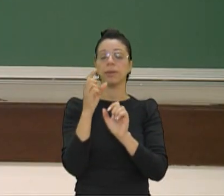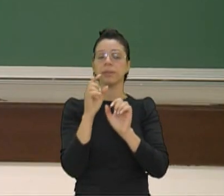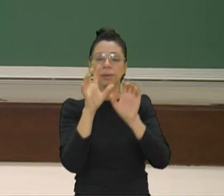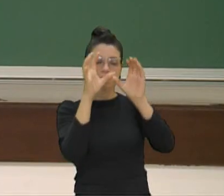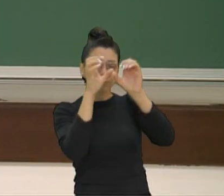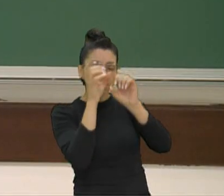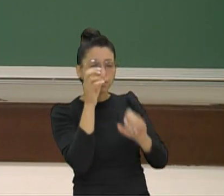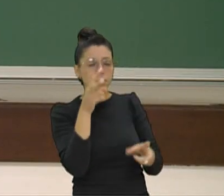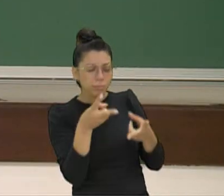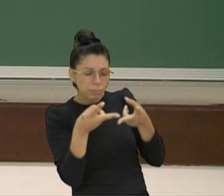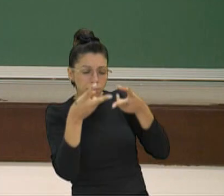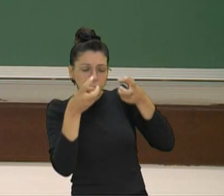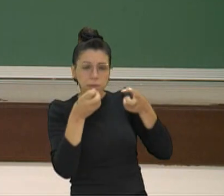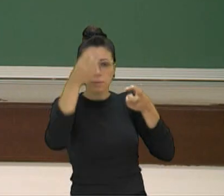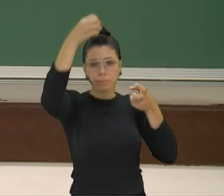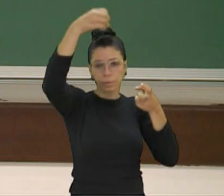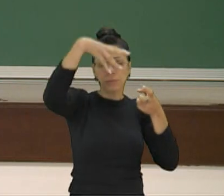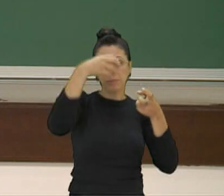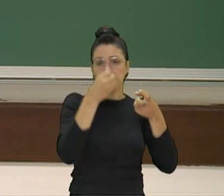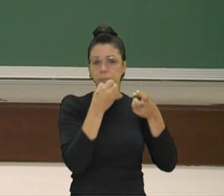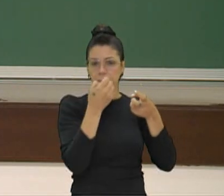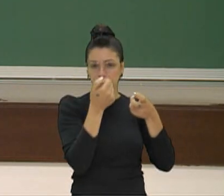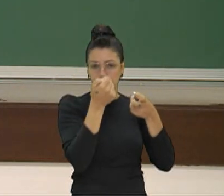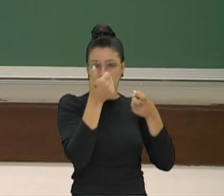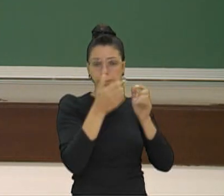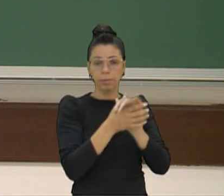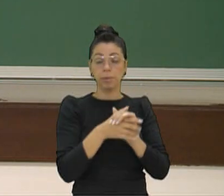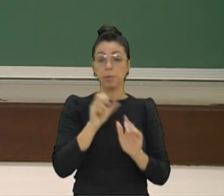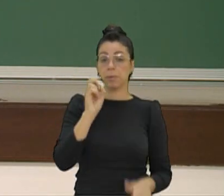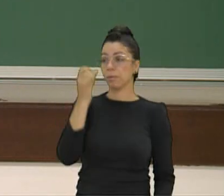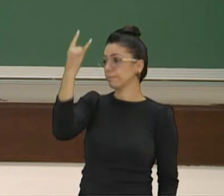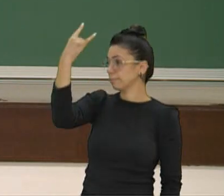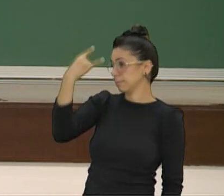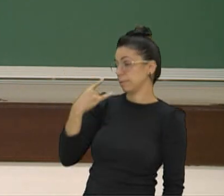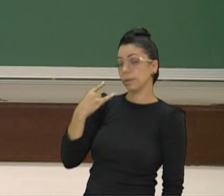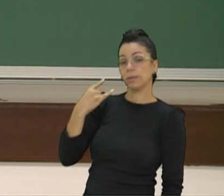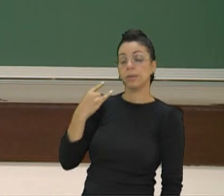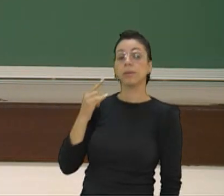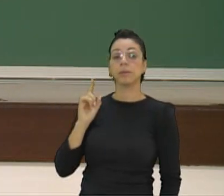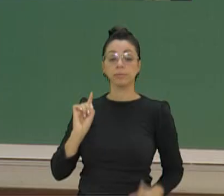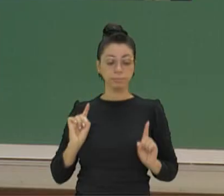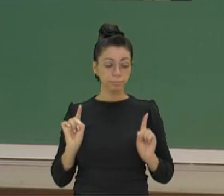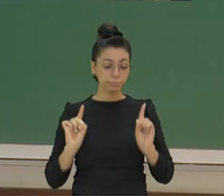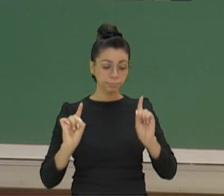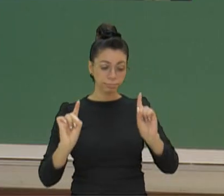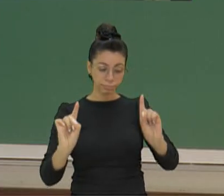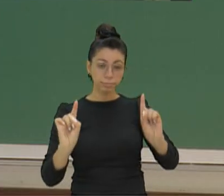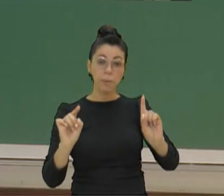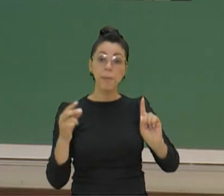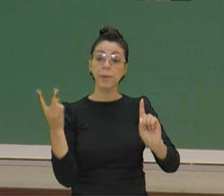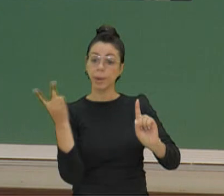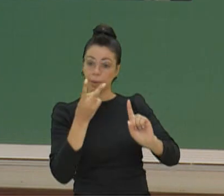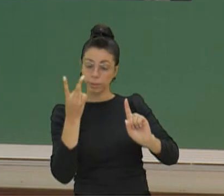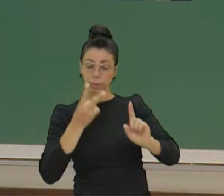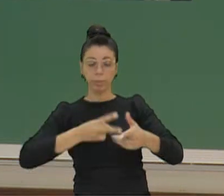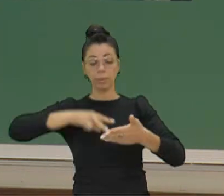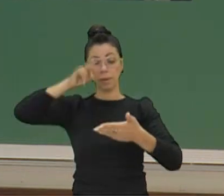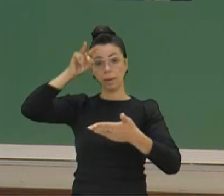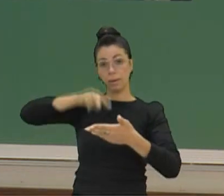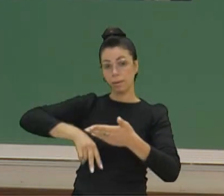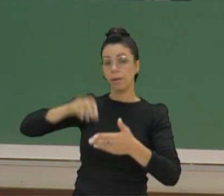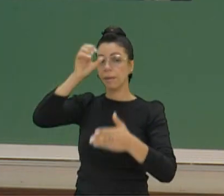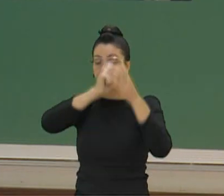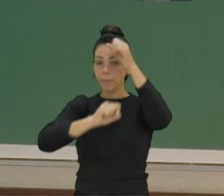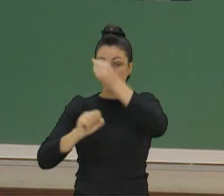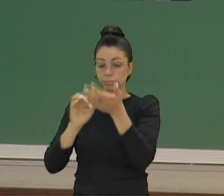cega, percebe luminosidades, uma pessoa cega se desloca. A gente já viu como ela lê, né? Então, ela aprende, ela é